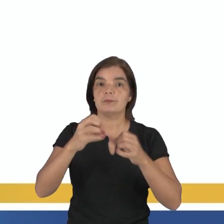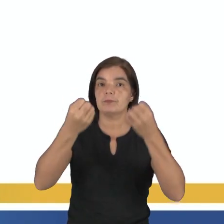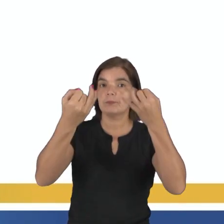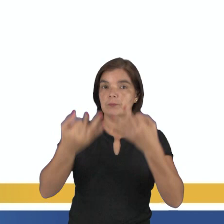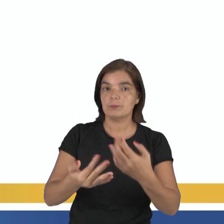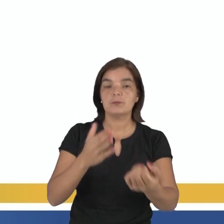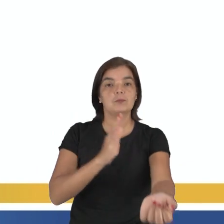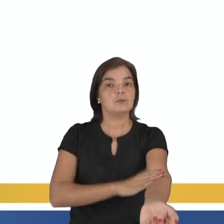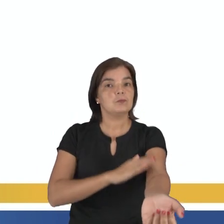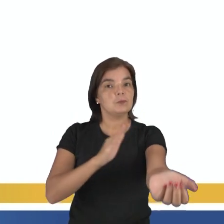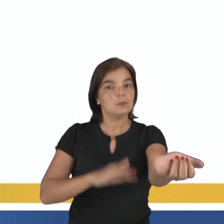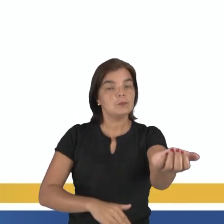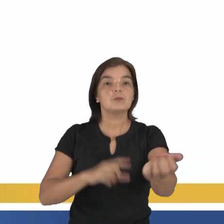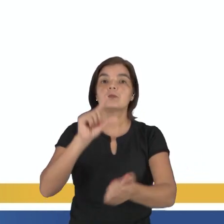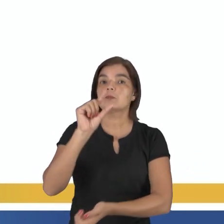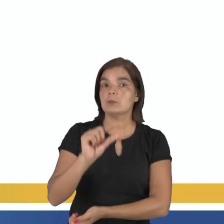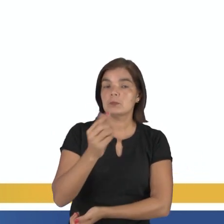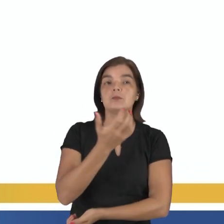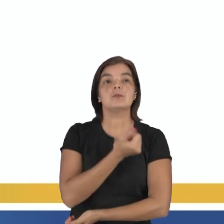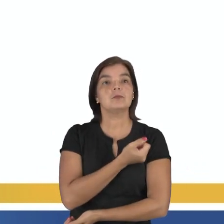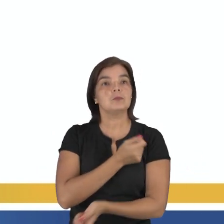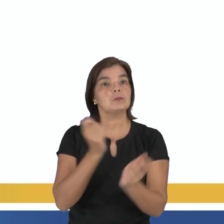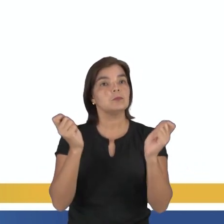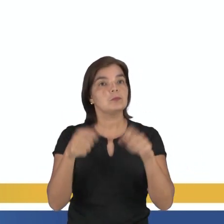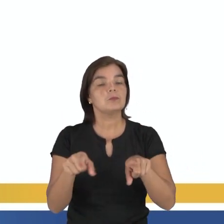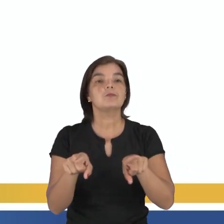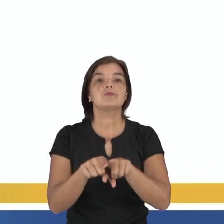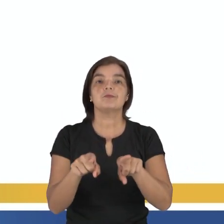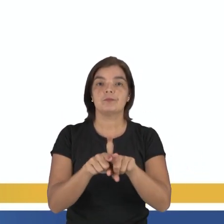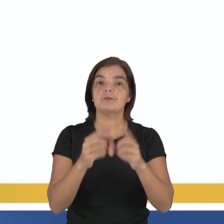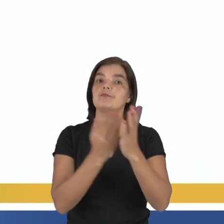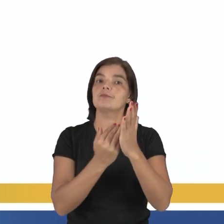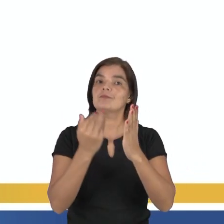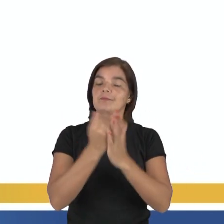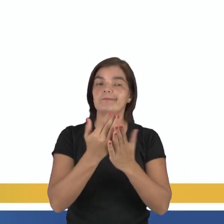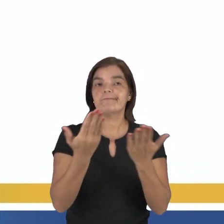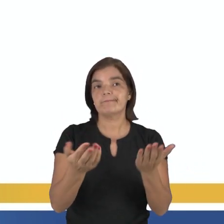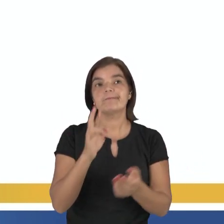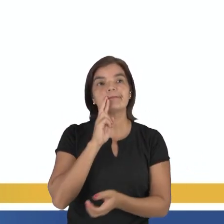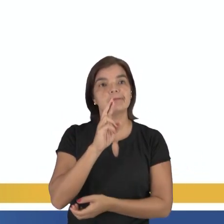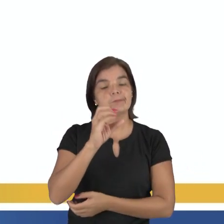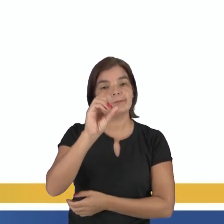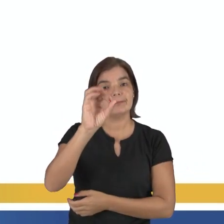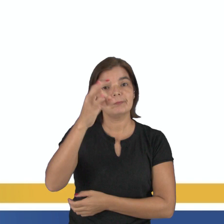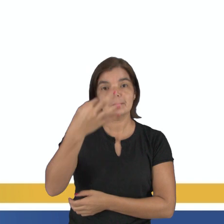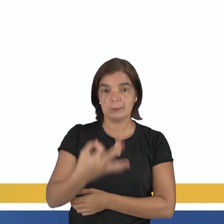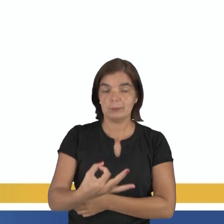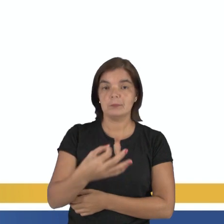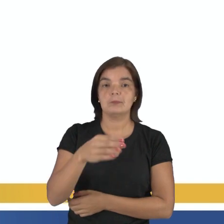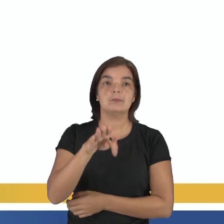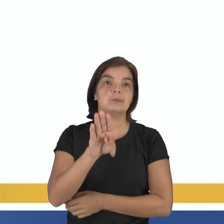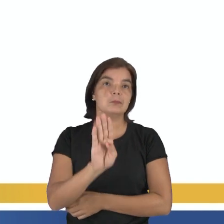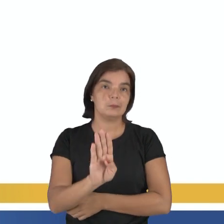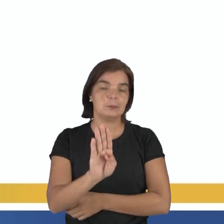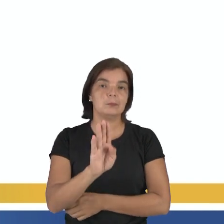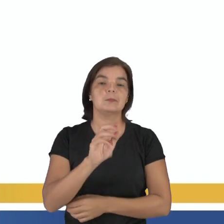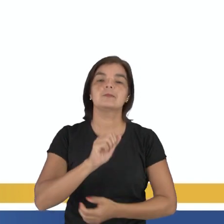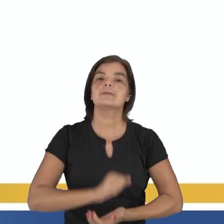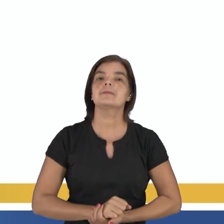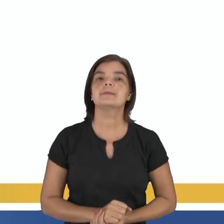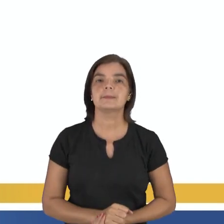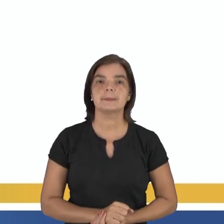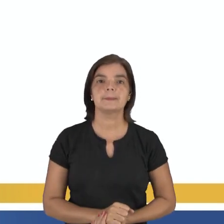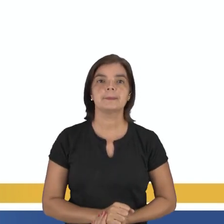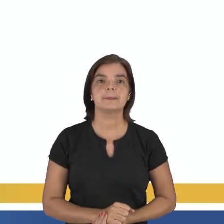falando de hipotensão, é o menor valor possível, que a ideia é fazer aumentar. Então, no caso, o menor valor possível apresentado aí